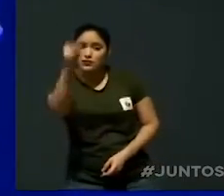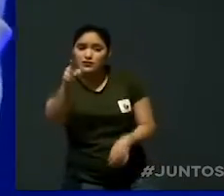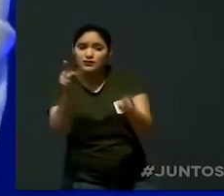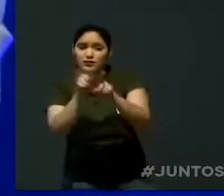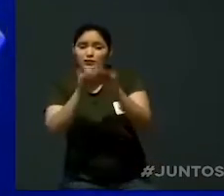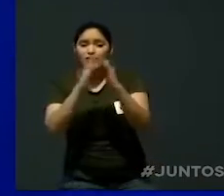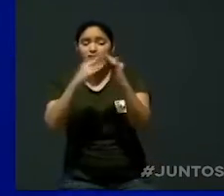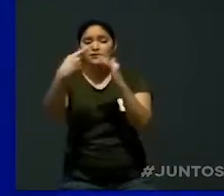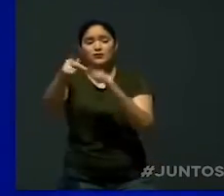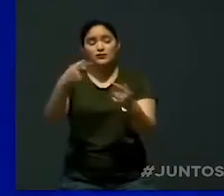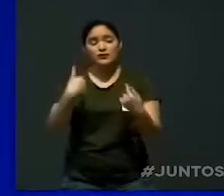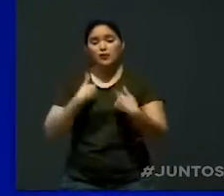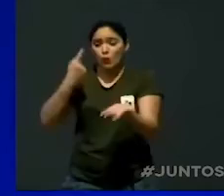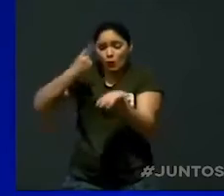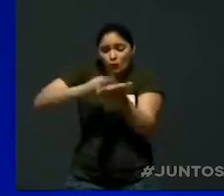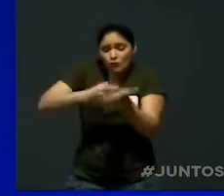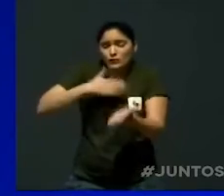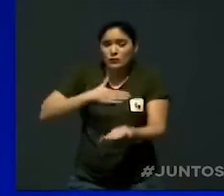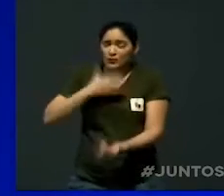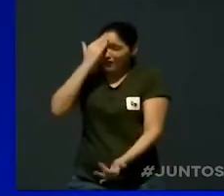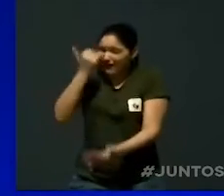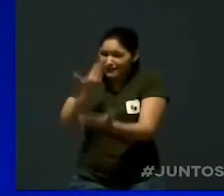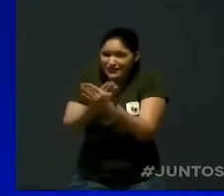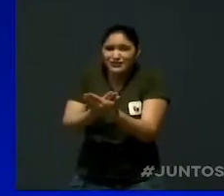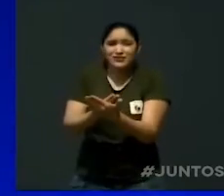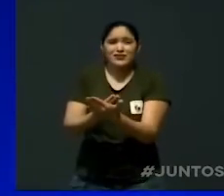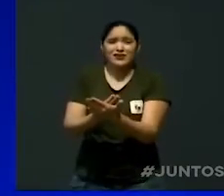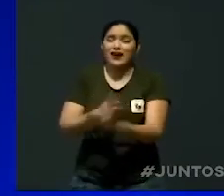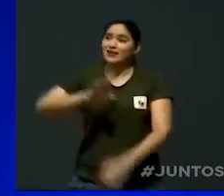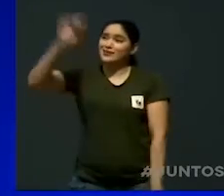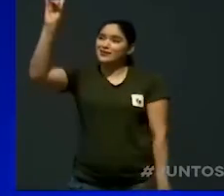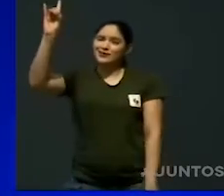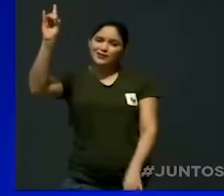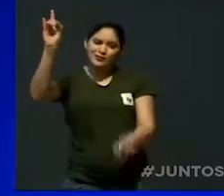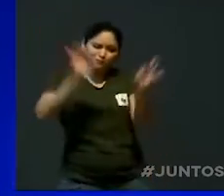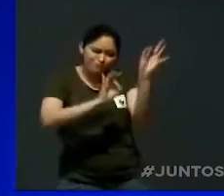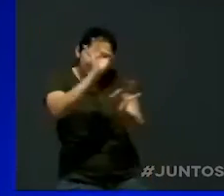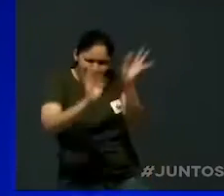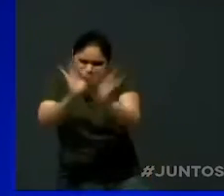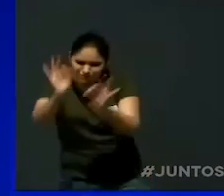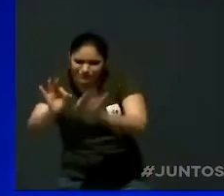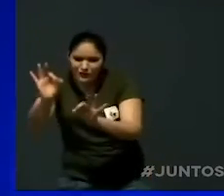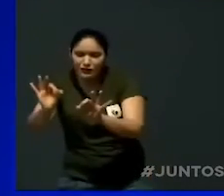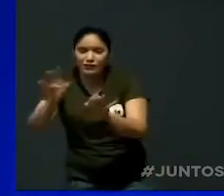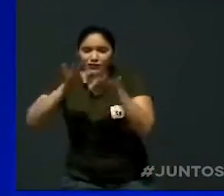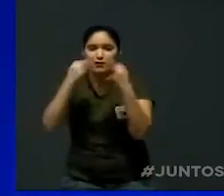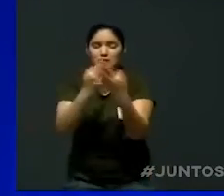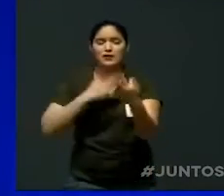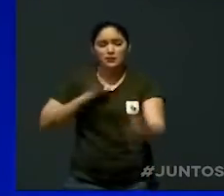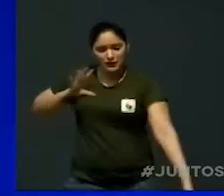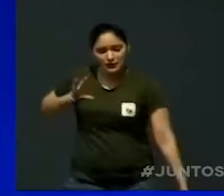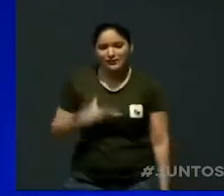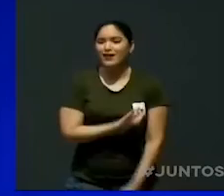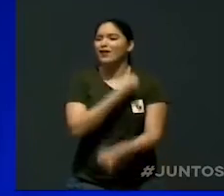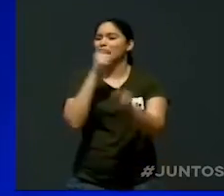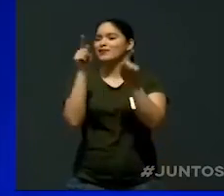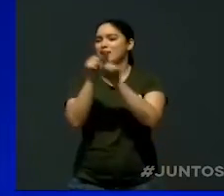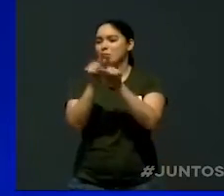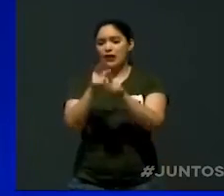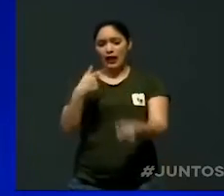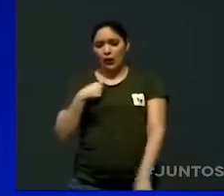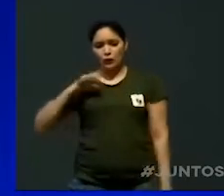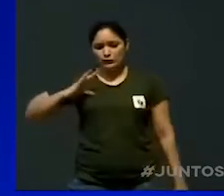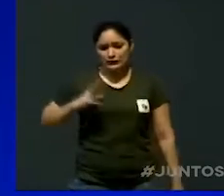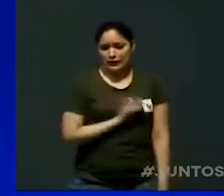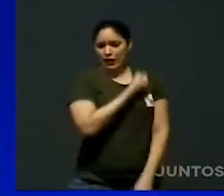no Senhor, e a parte do Senhor é salvar a minha família. Não sou eu que salvo a minha família.